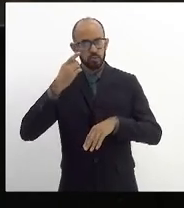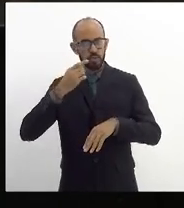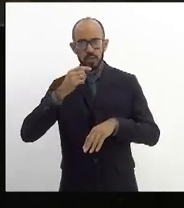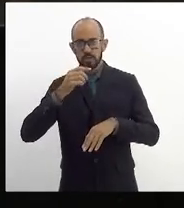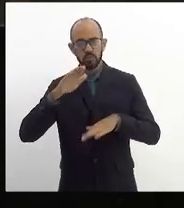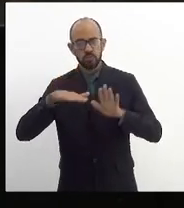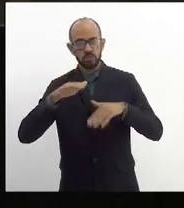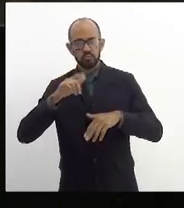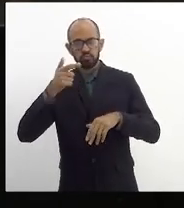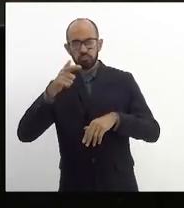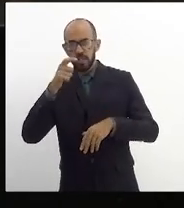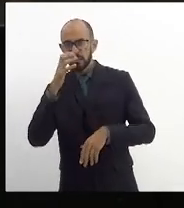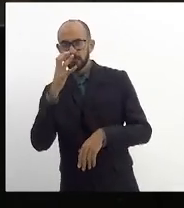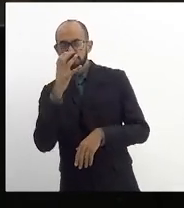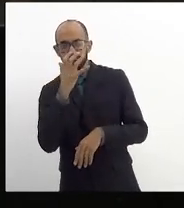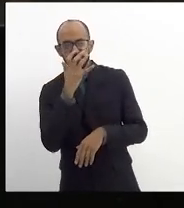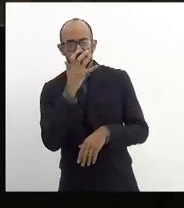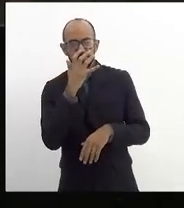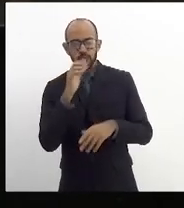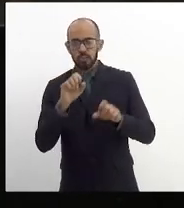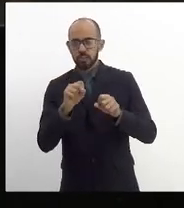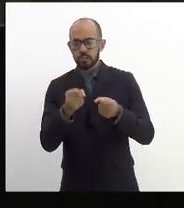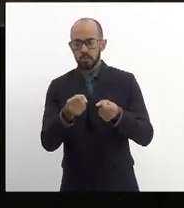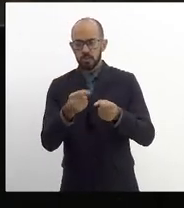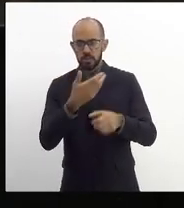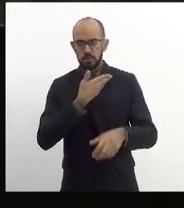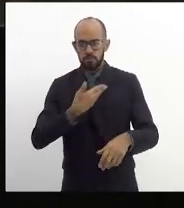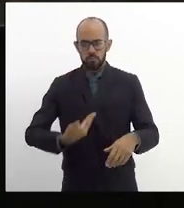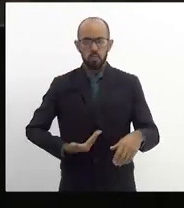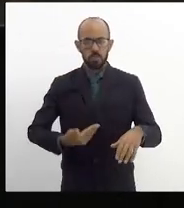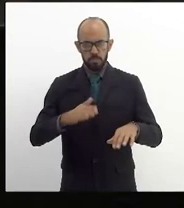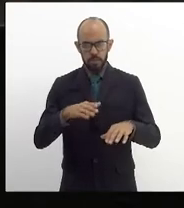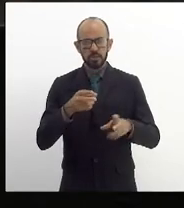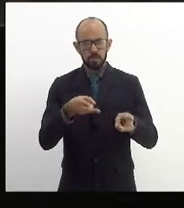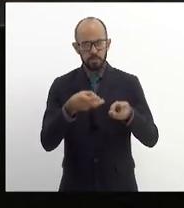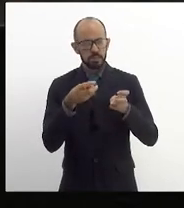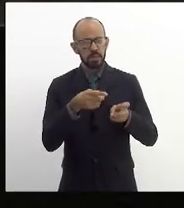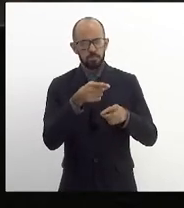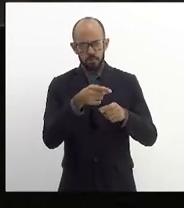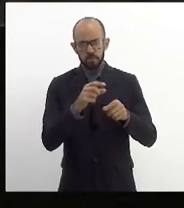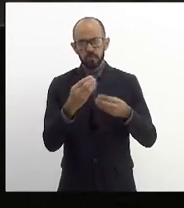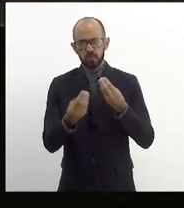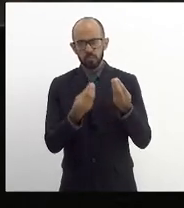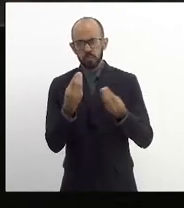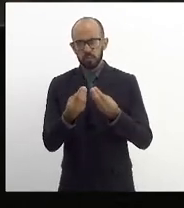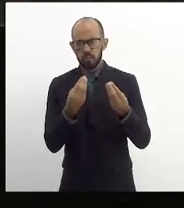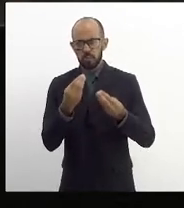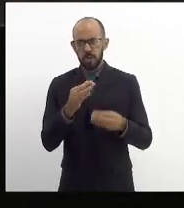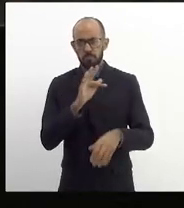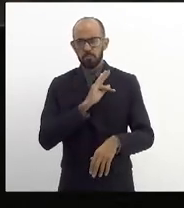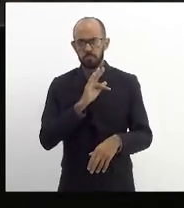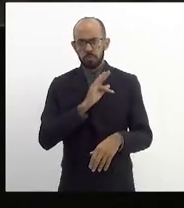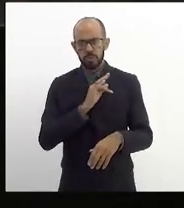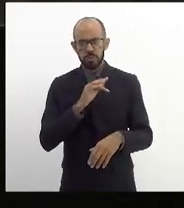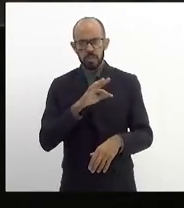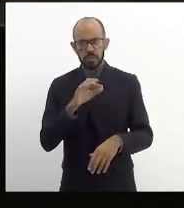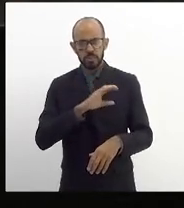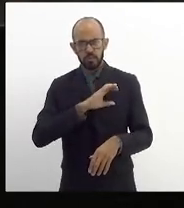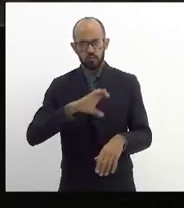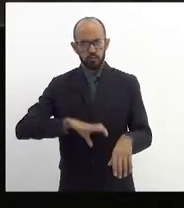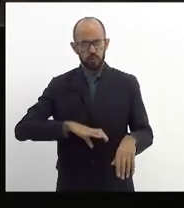identidade com a questão da Segurança Pública mas que reconheceram né o quanto a polícia civil é valoroso